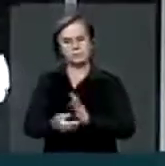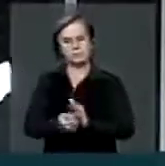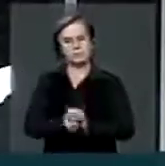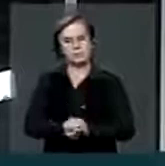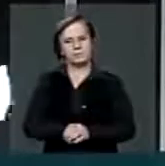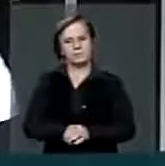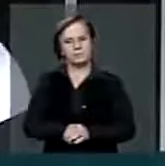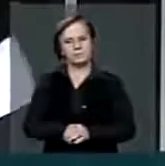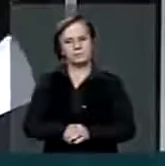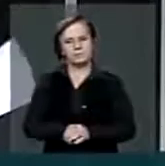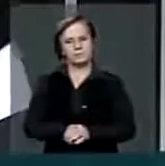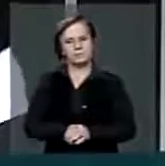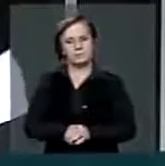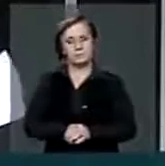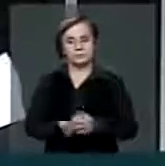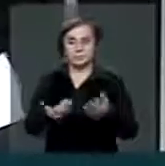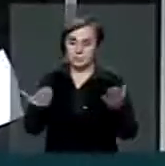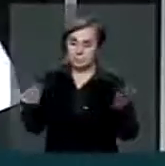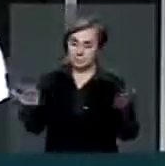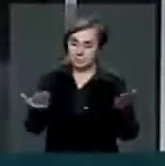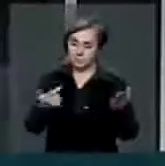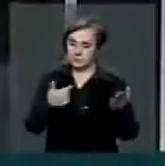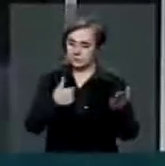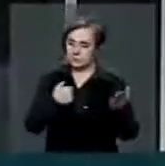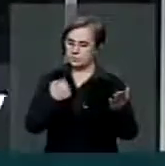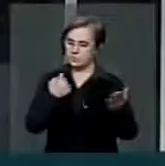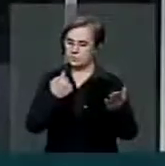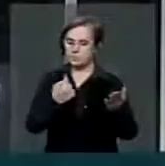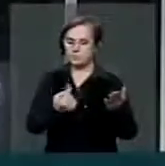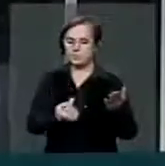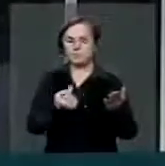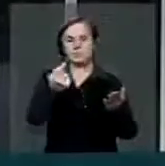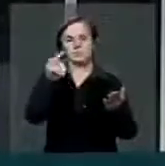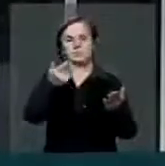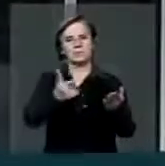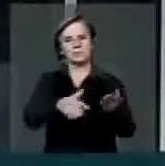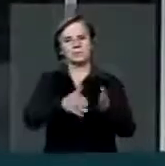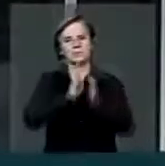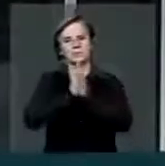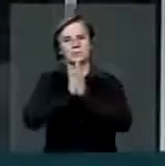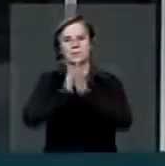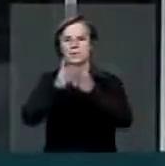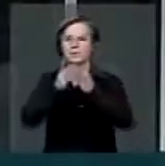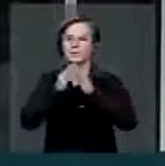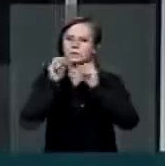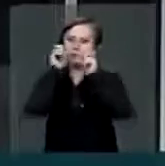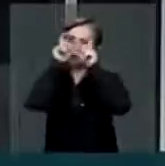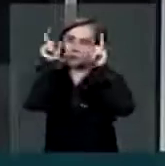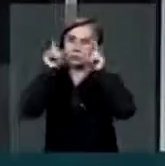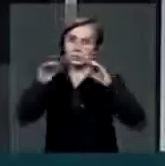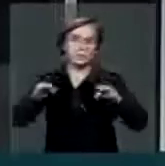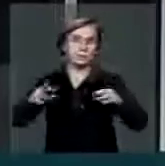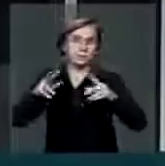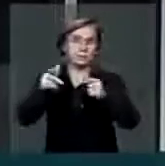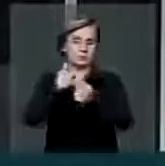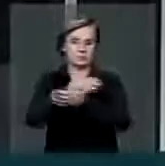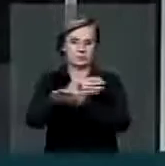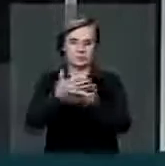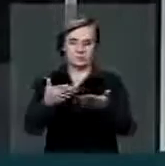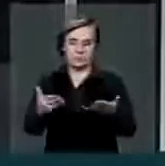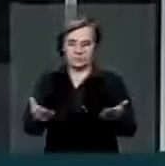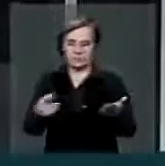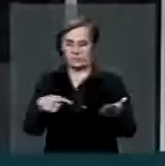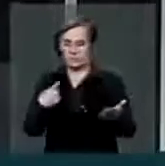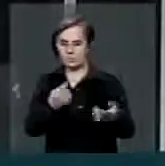comissões. Então eu estou aqui mais uma vez pedindo a sensibilidade da mesa, dos líderes, para que nós